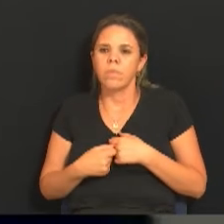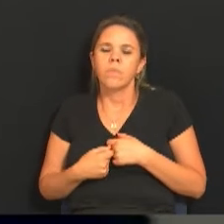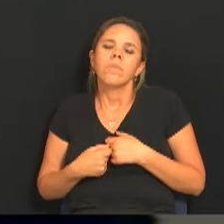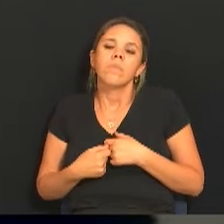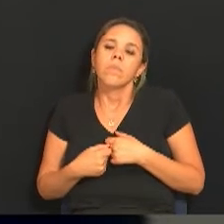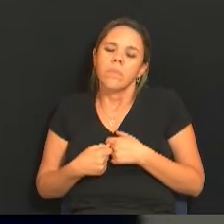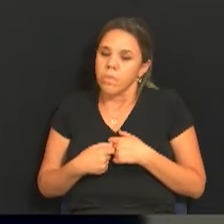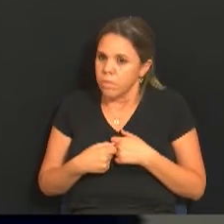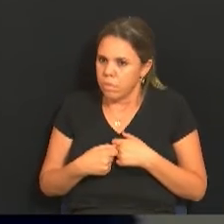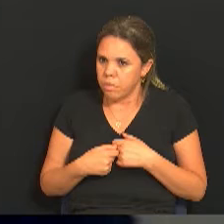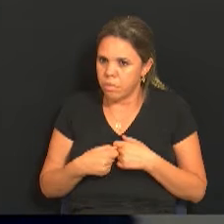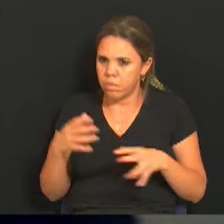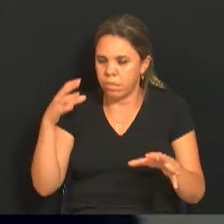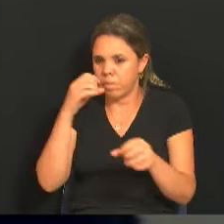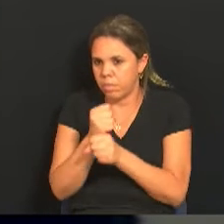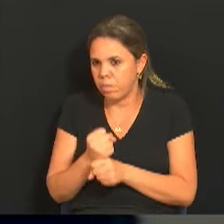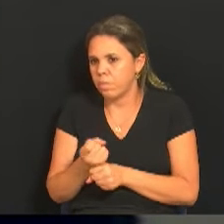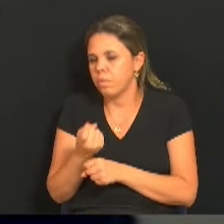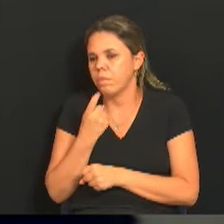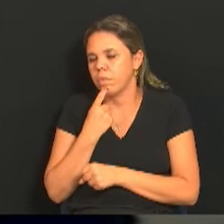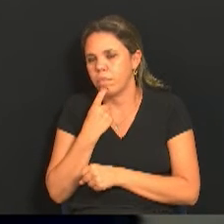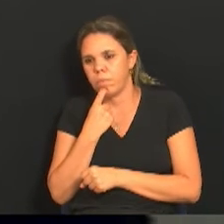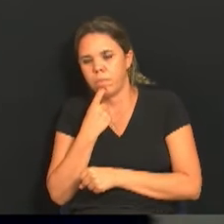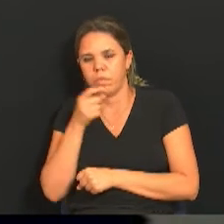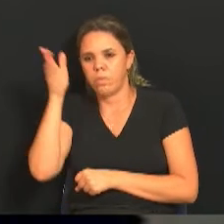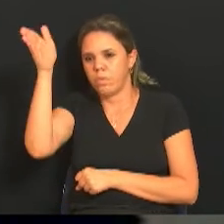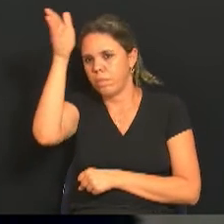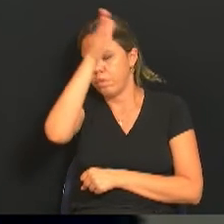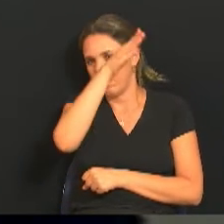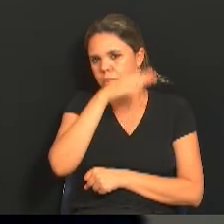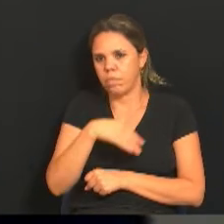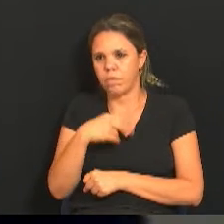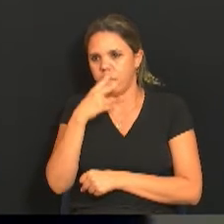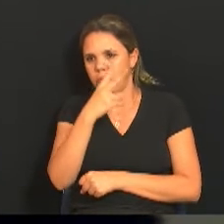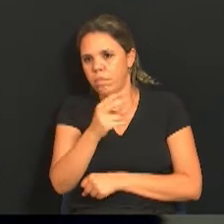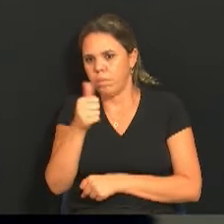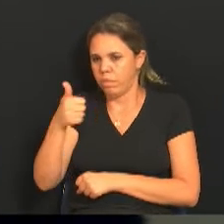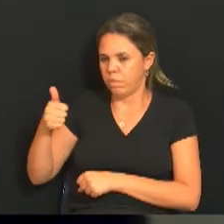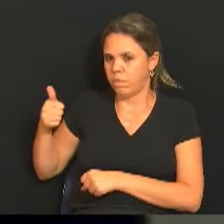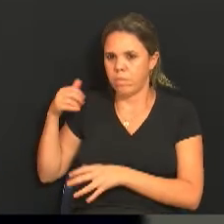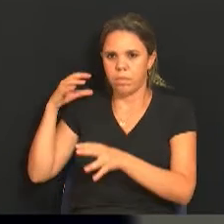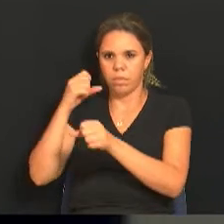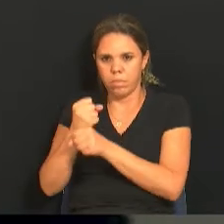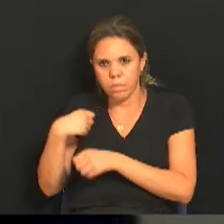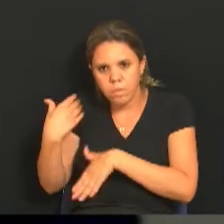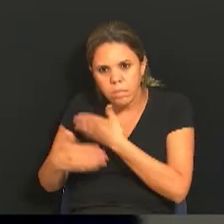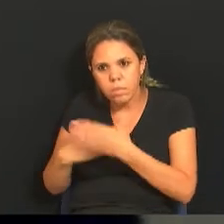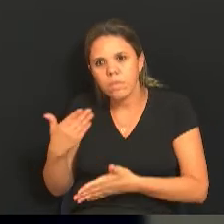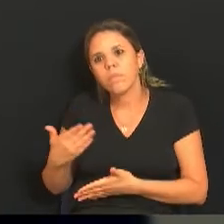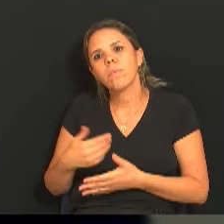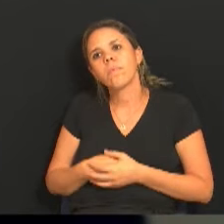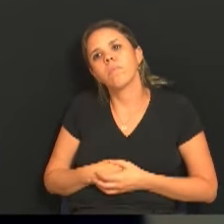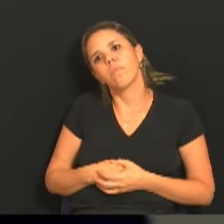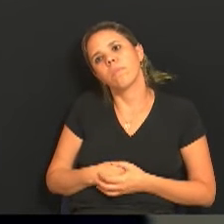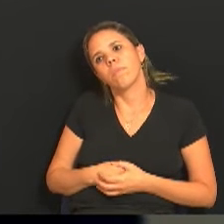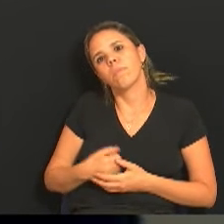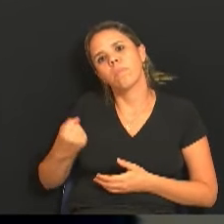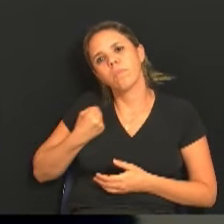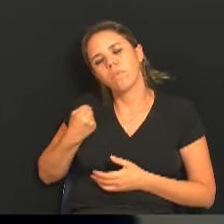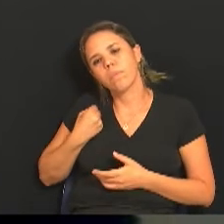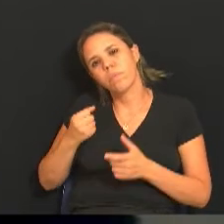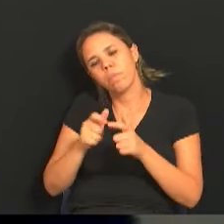nas contagens que a gente tem realizado em Campinas, que a gente realiza desde 2011, e desde 2011 o número tem